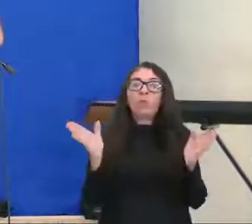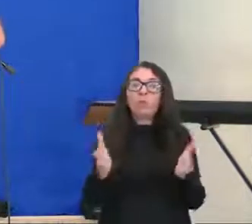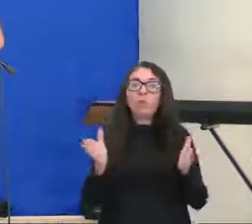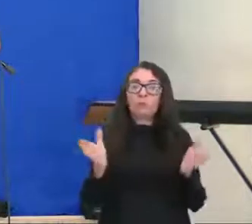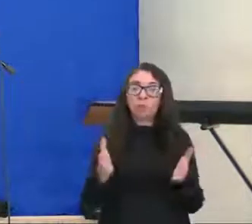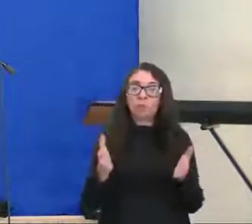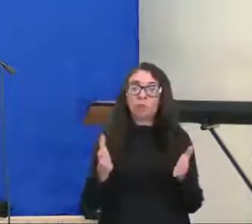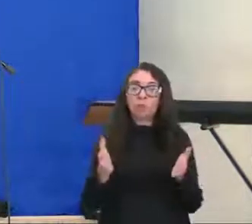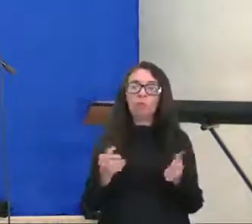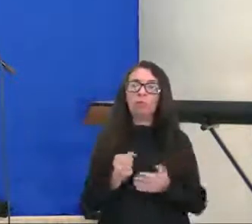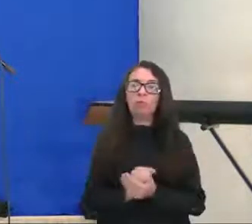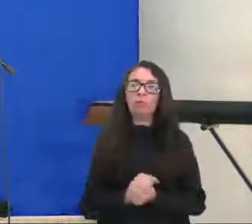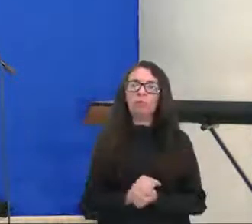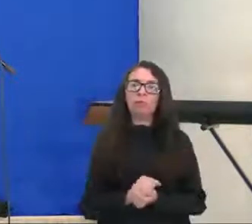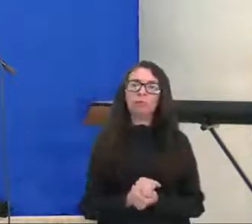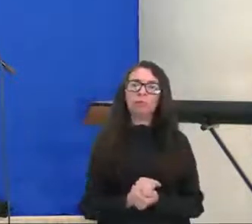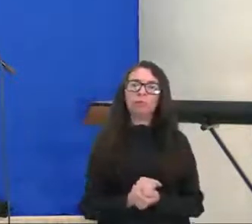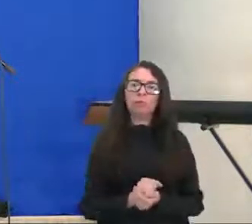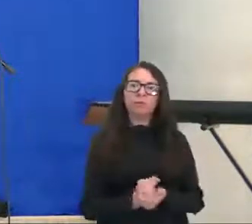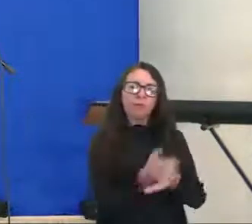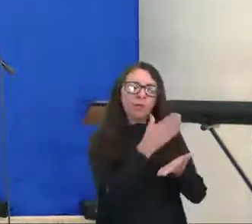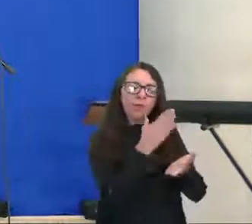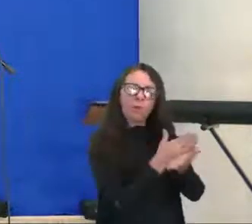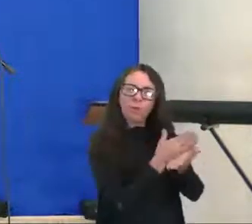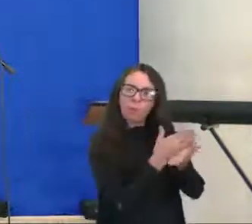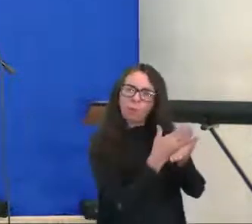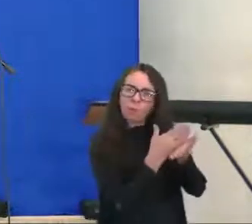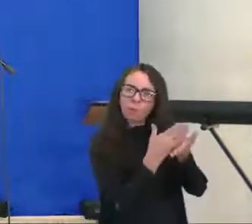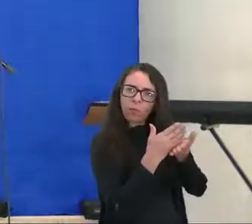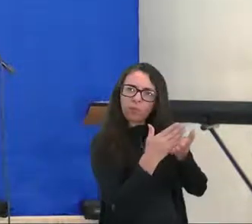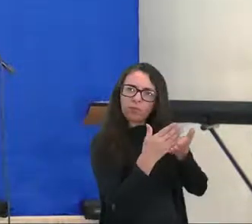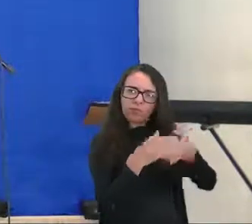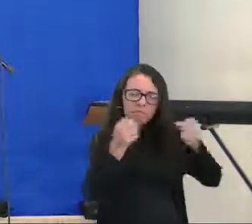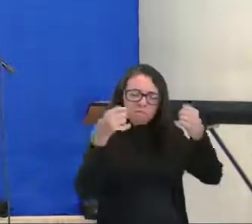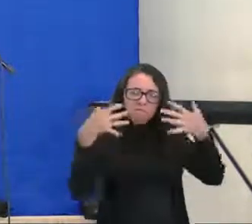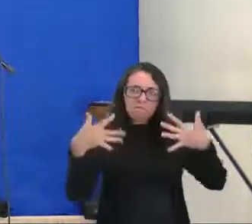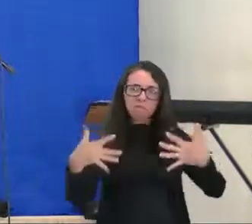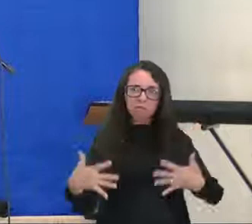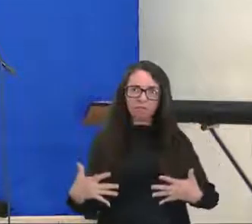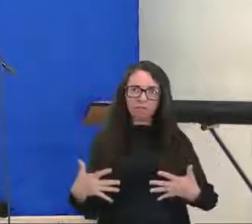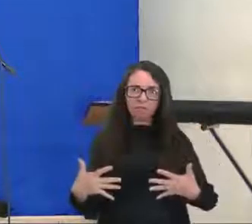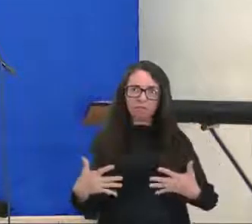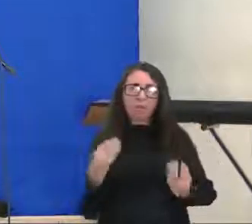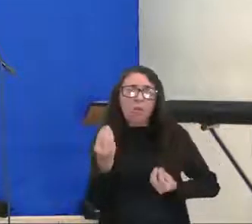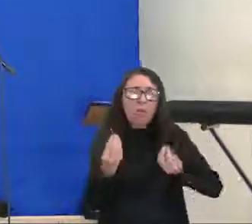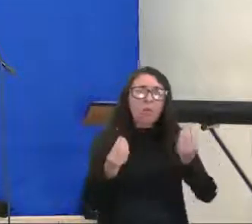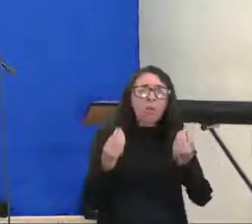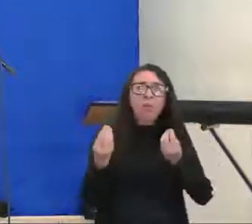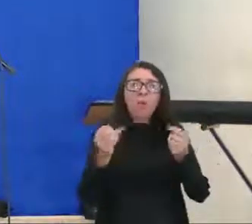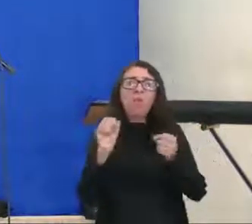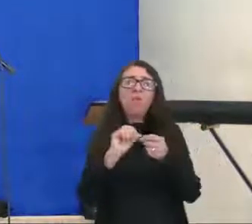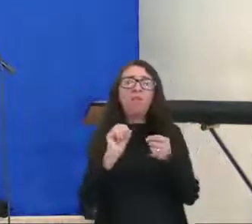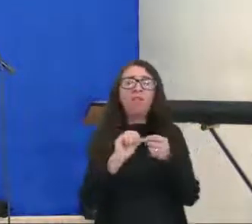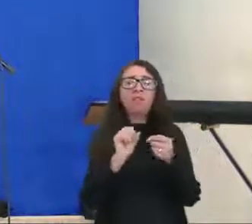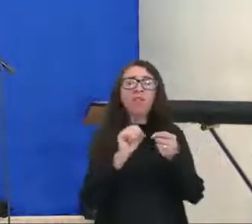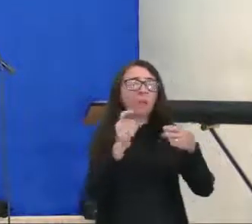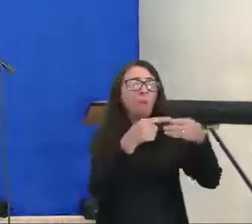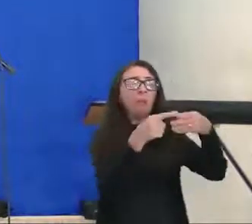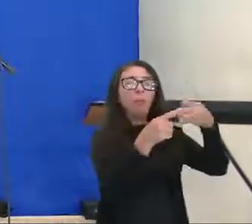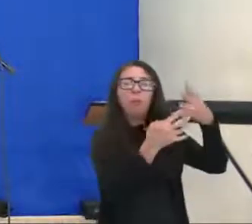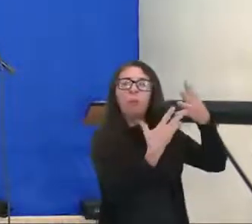né? Nós vamos falar que para fazer tudo isso, nós precisamos da ajuda do Espírito